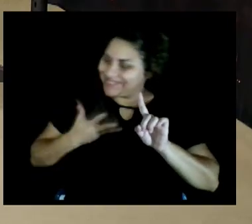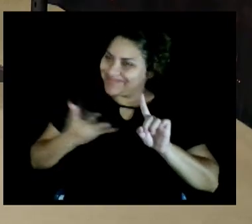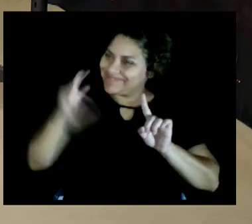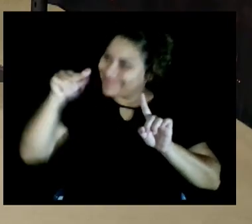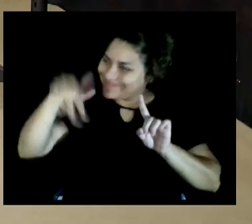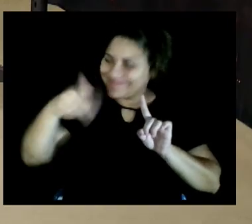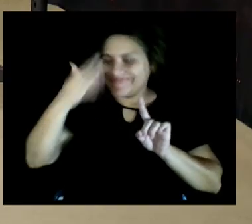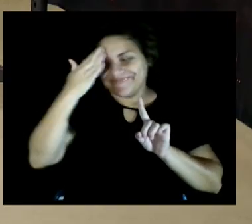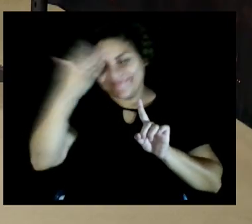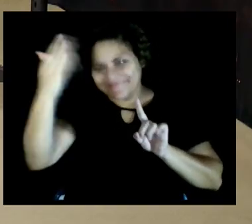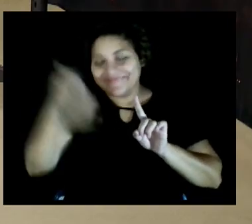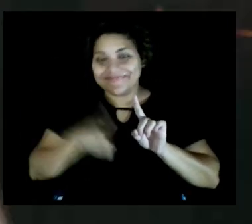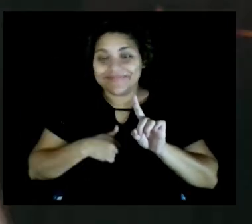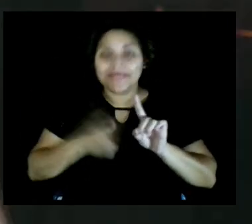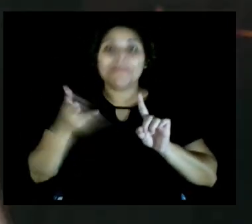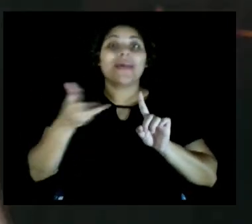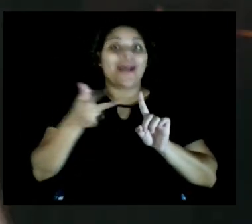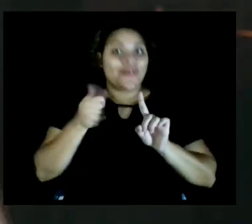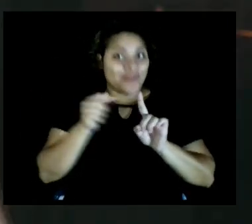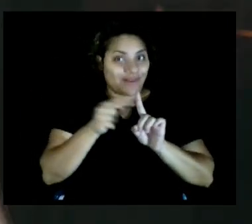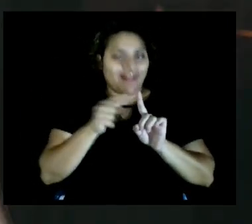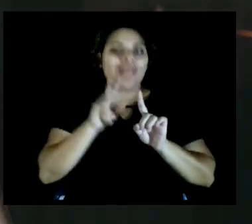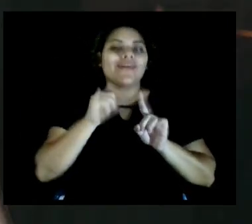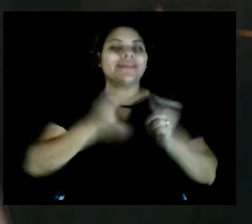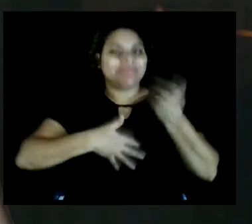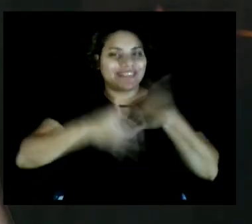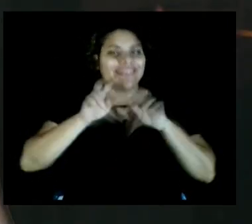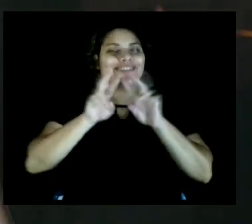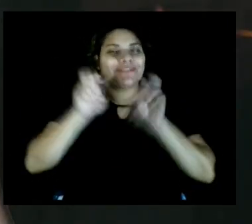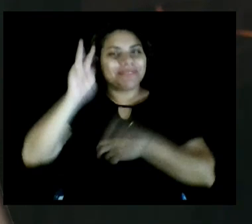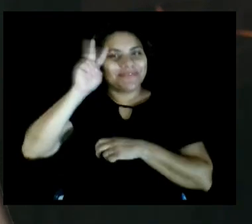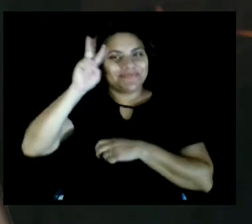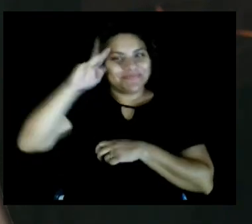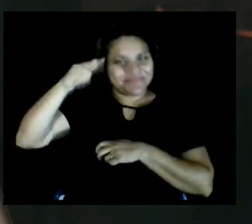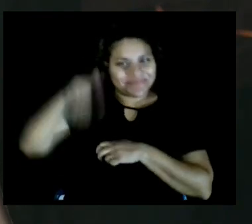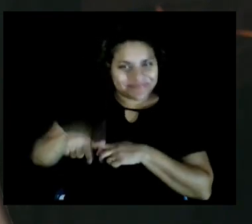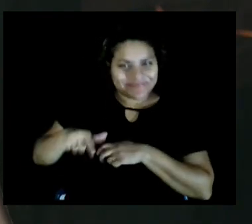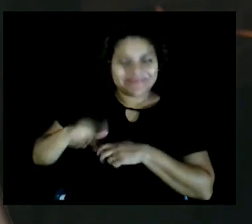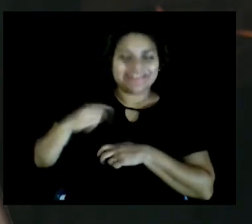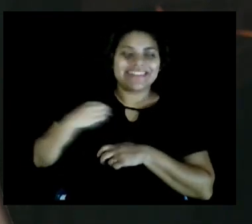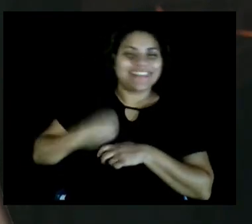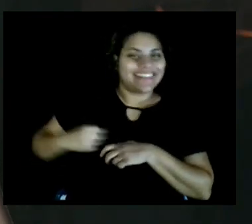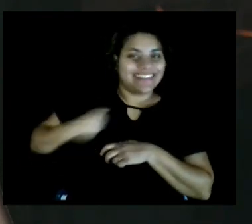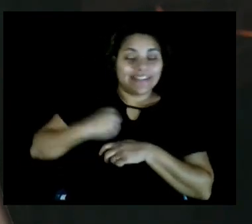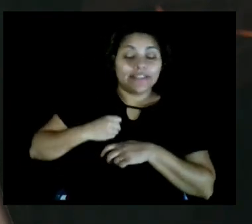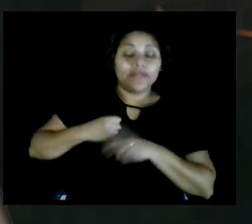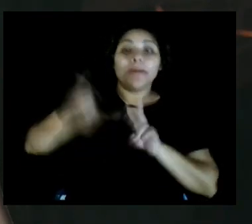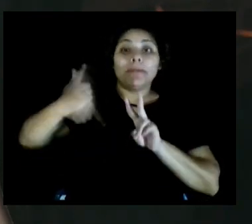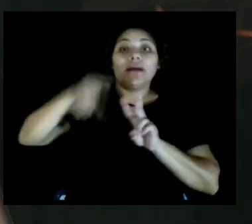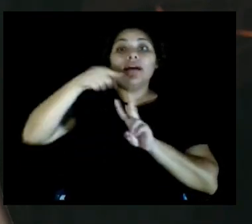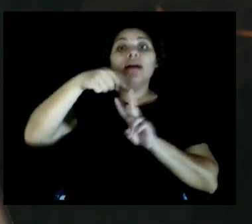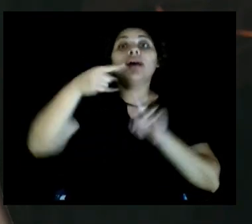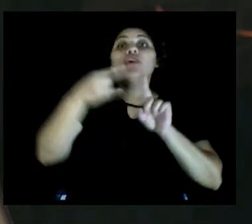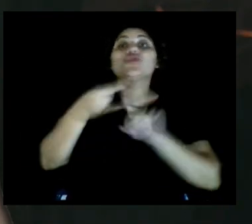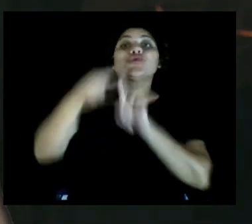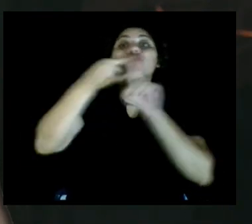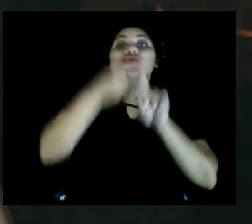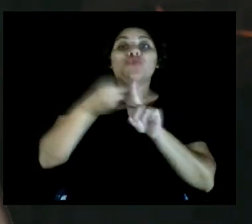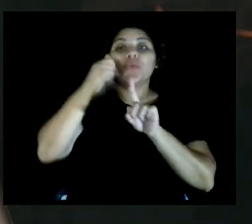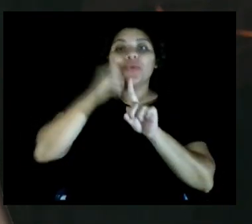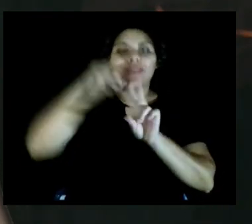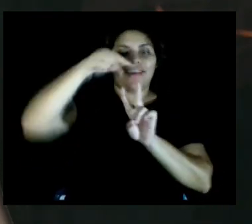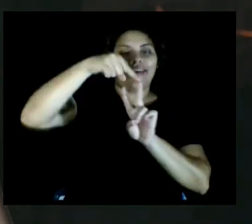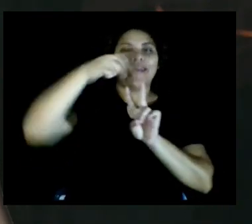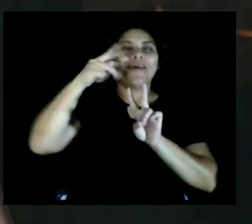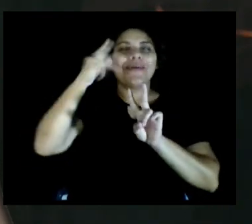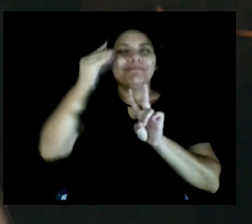Maravilhosa, vai falar com a gente sobre nostalgia pelo Zoom. Quem tá com a gente? A psicóloga Priscila Menegatti. Bom dia,